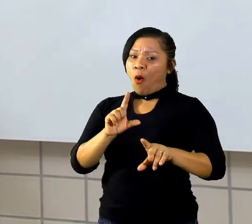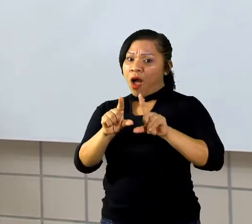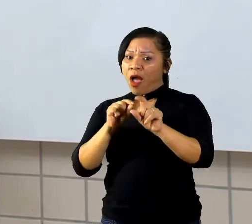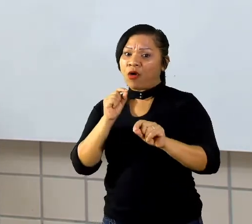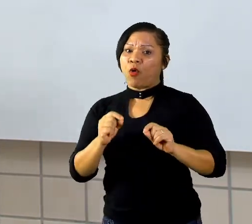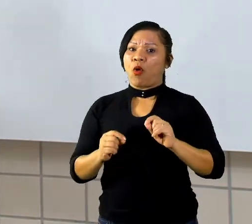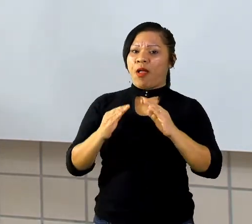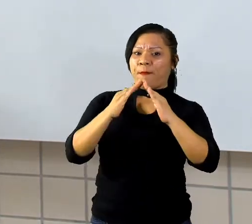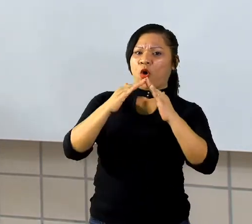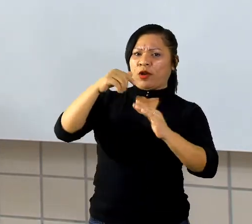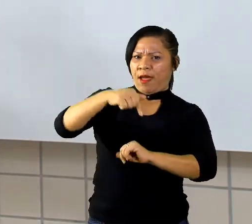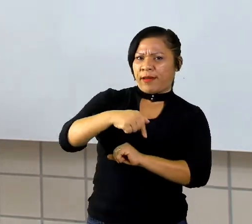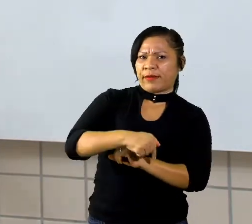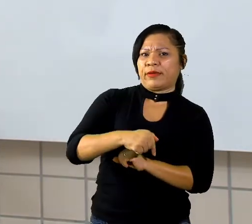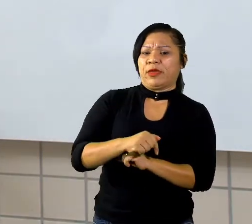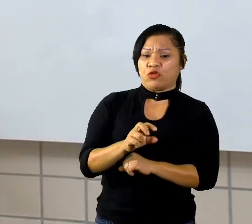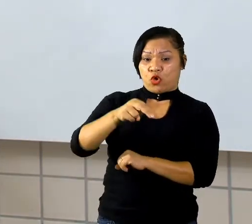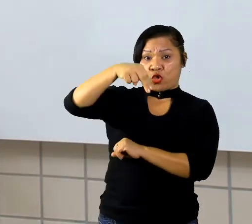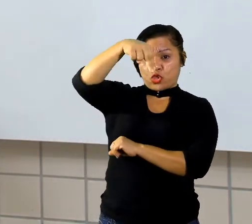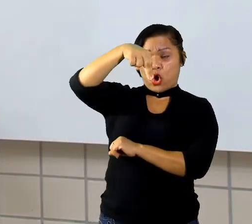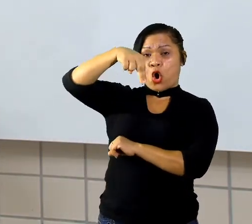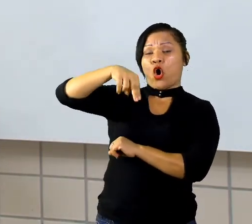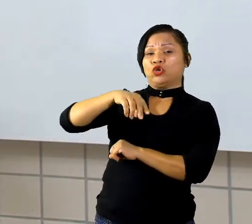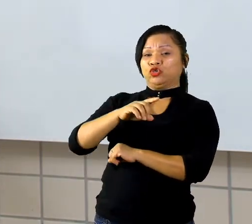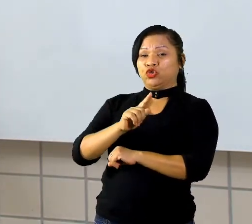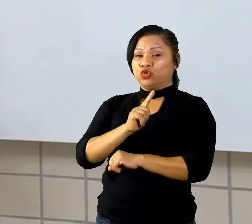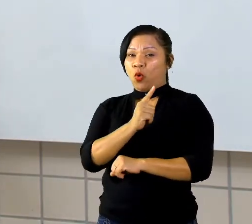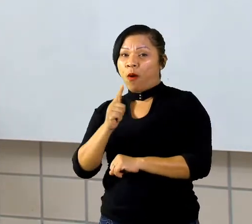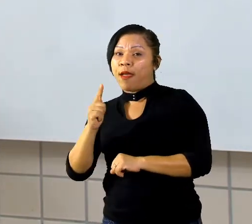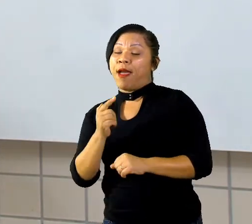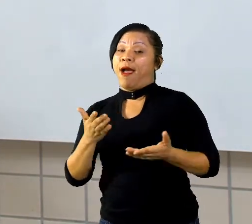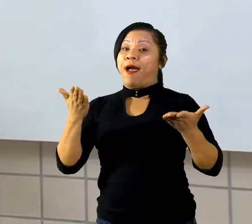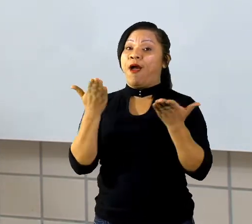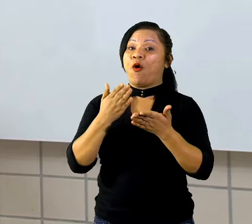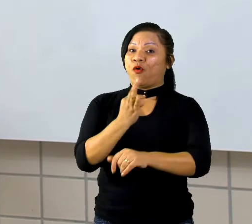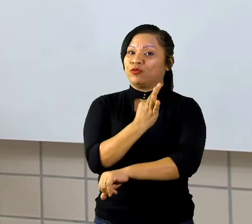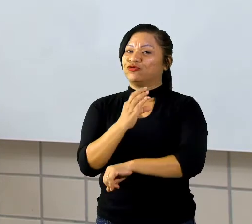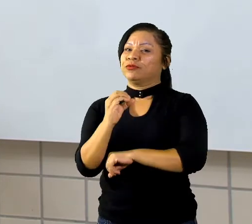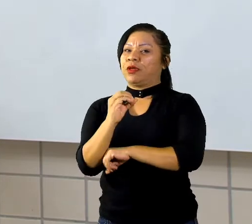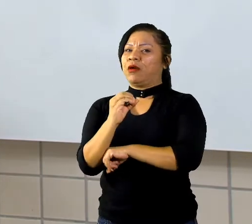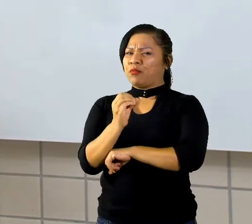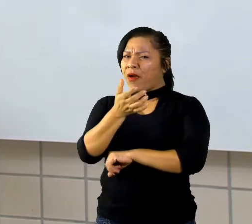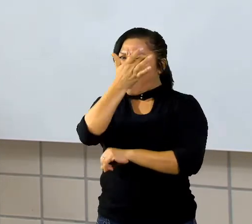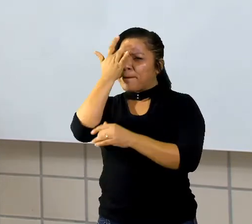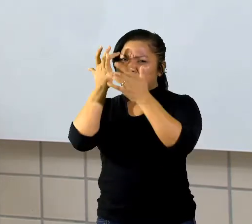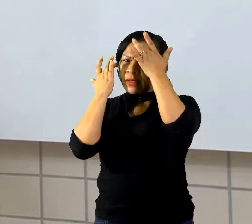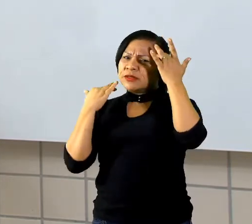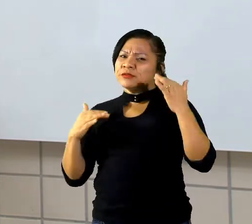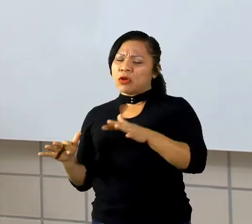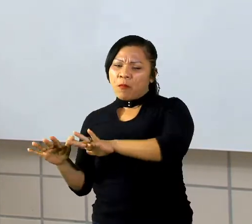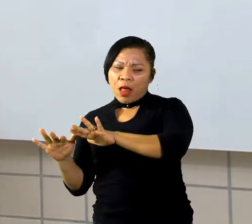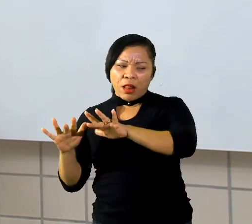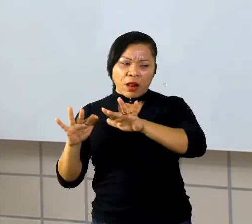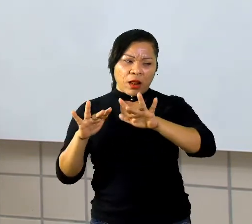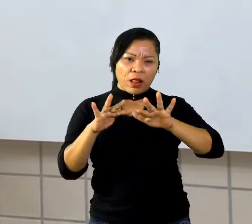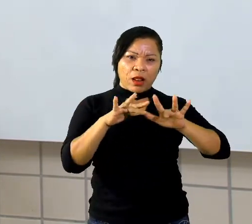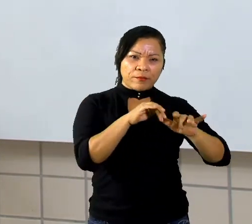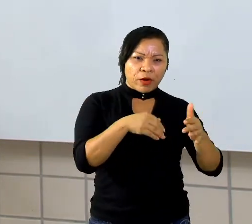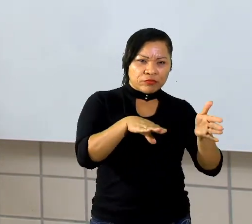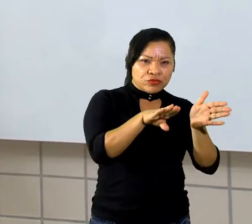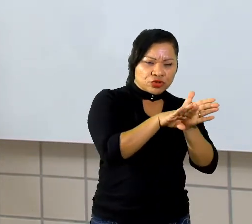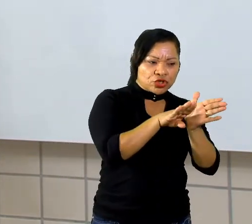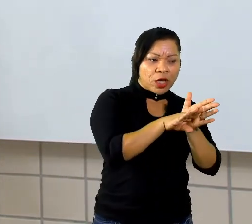Goiás, norte de Goiás, e hoje é chamada de Tocantins. Essas pessoas foram se aglomerando principalmente